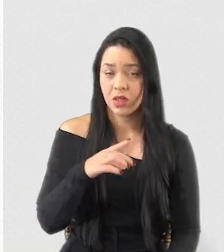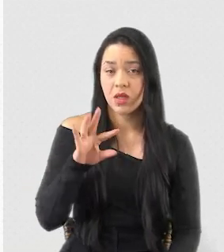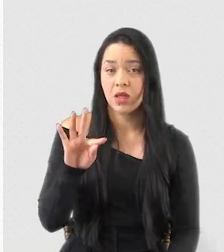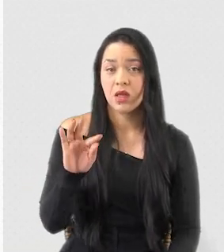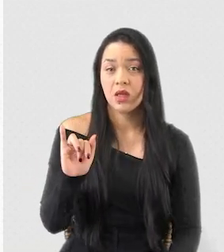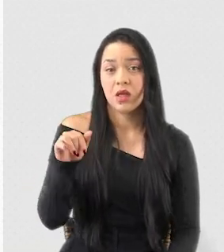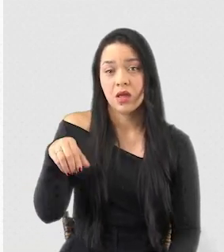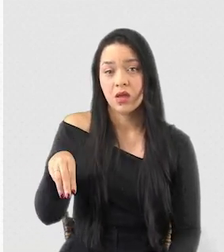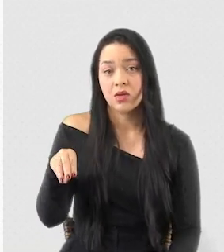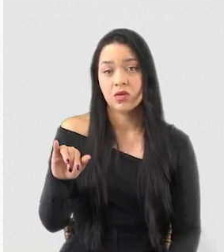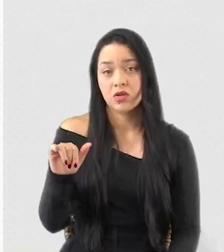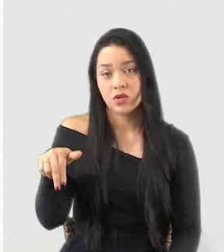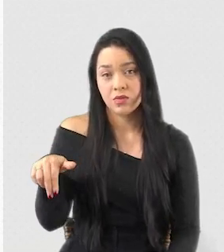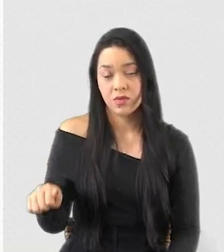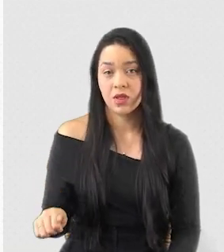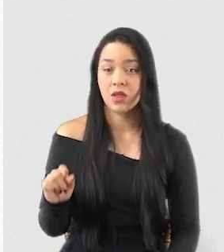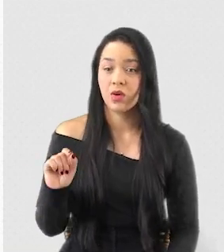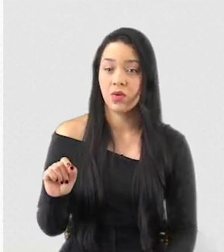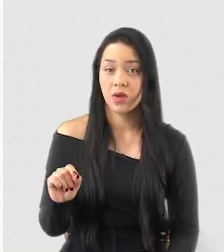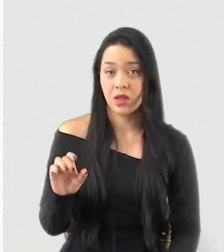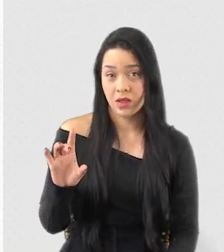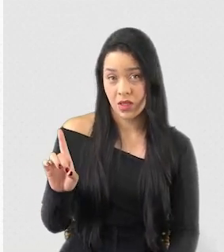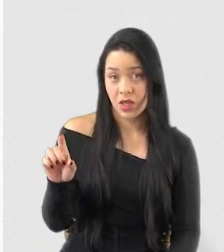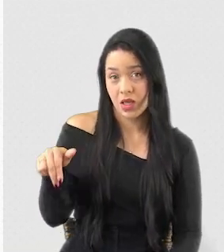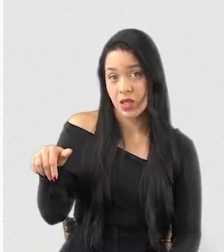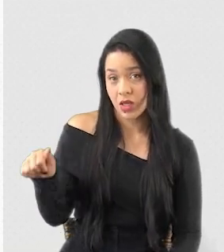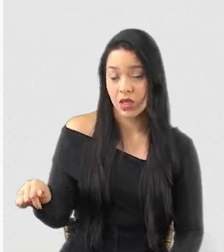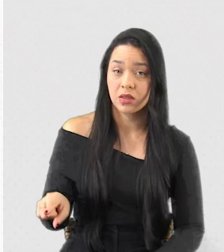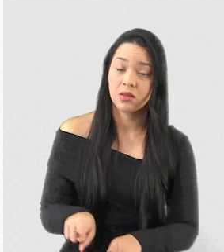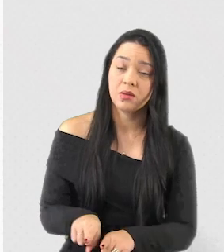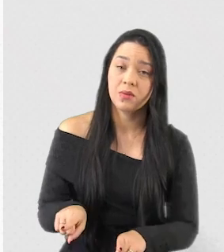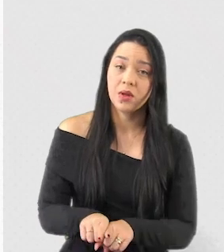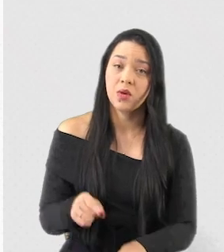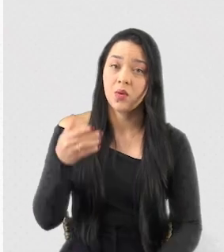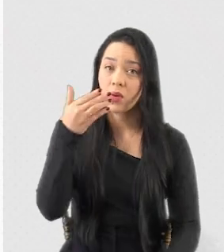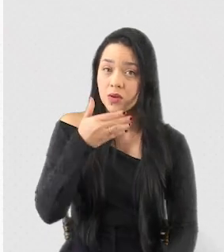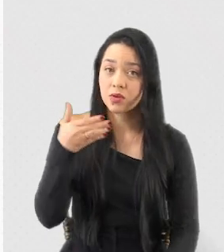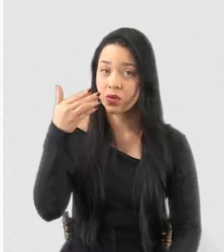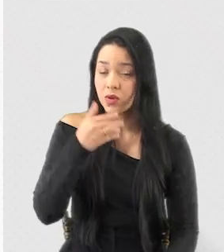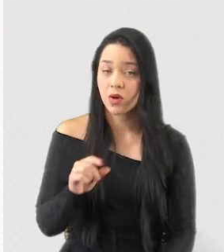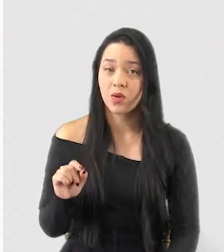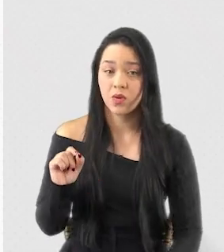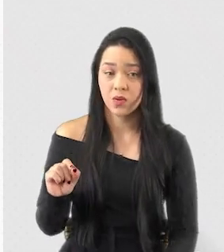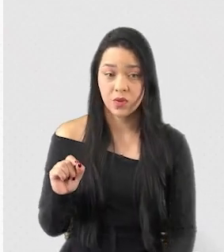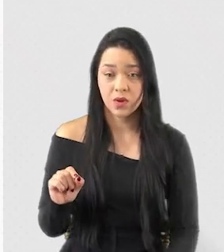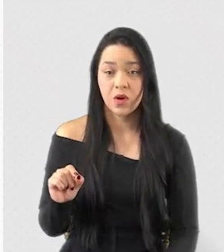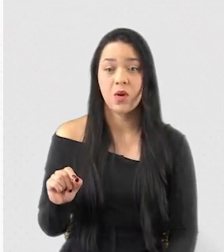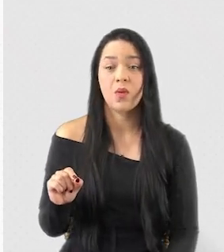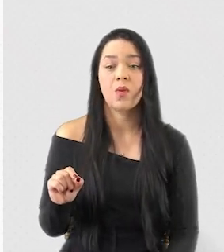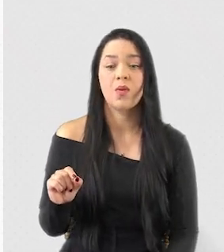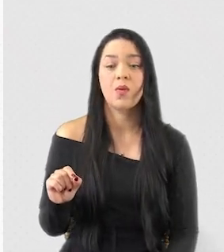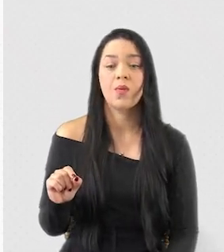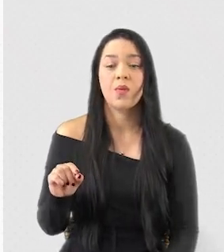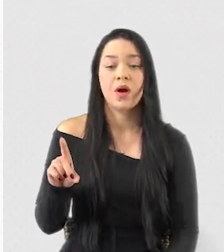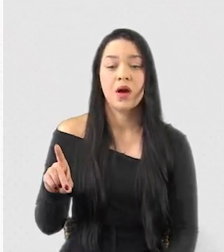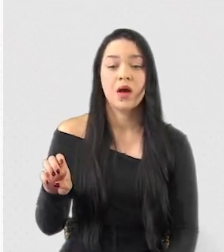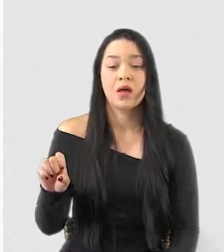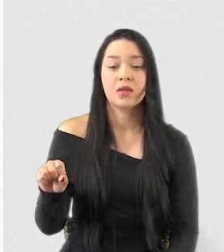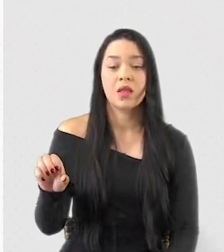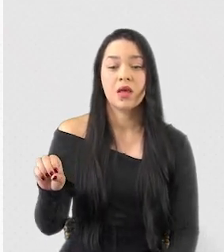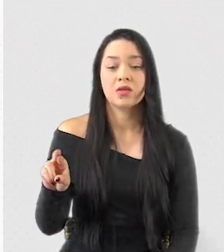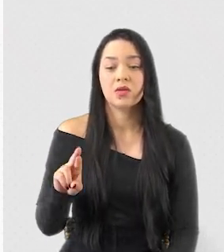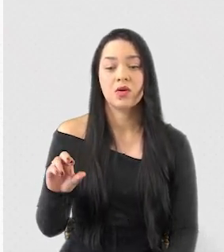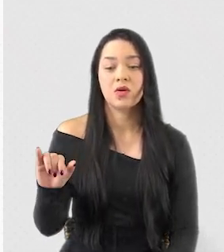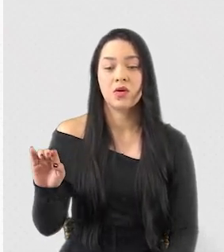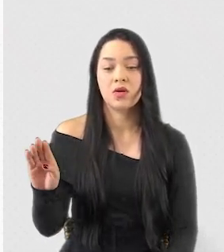timina, eu sei que eu vou ter uma molécula de DNA e o açúcar será uma desoxirribose. Eu tô falando rápido, pessoal,